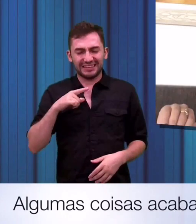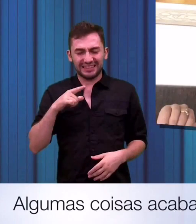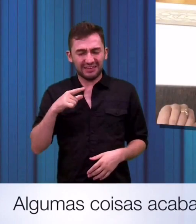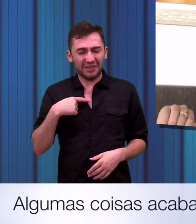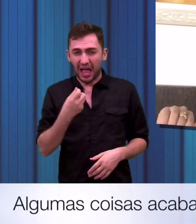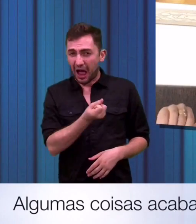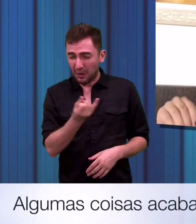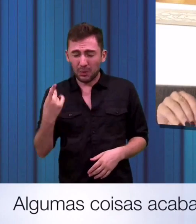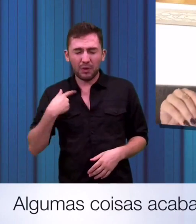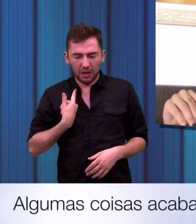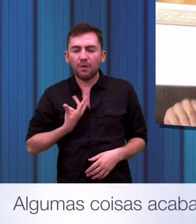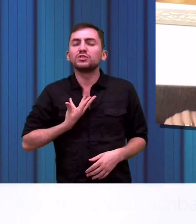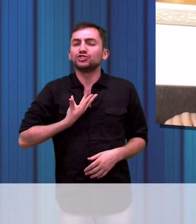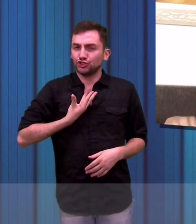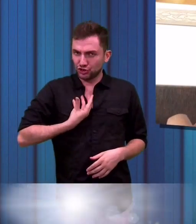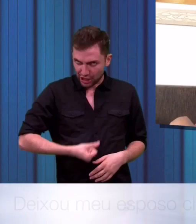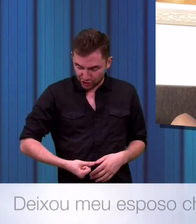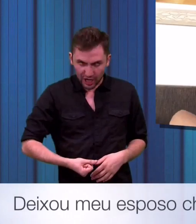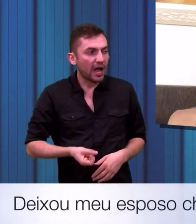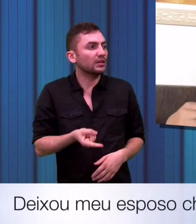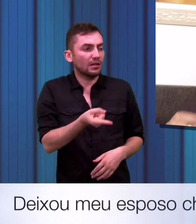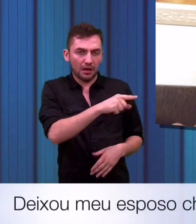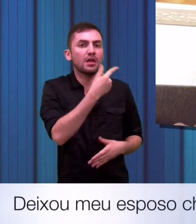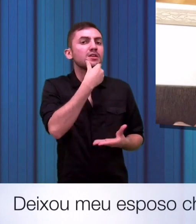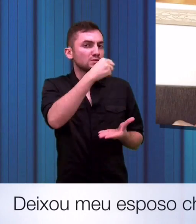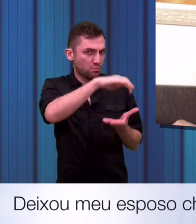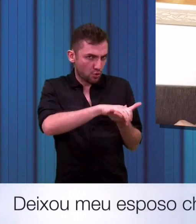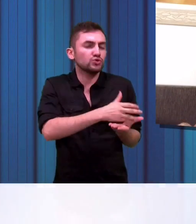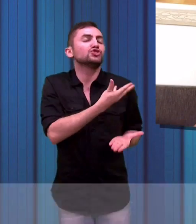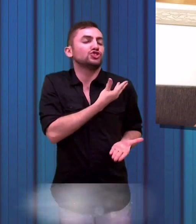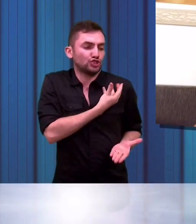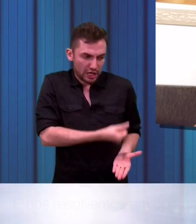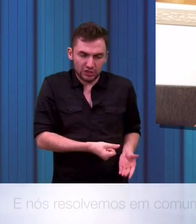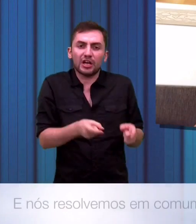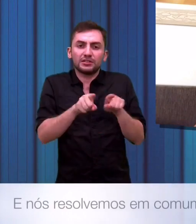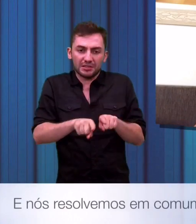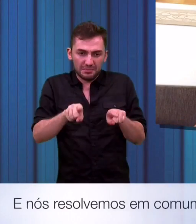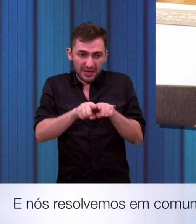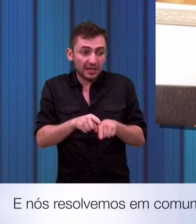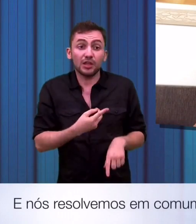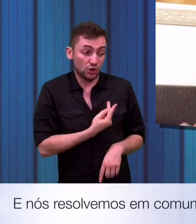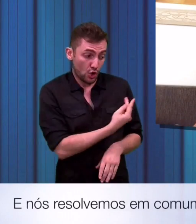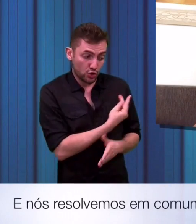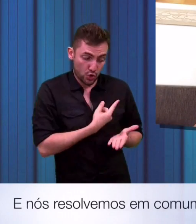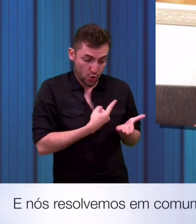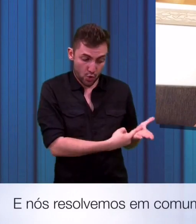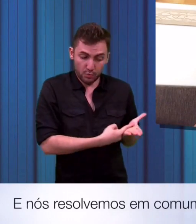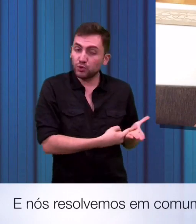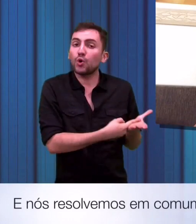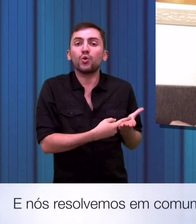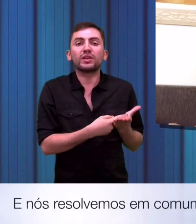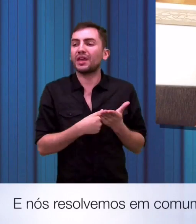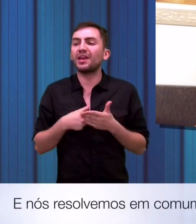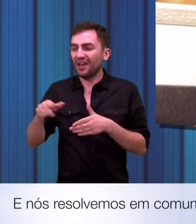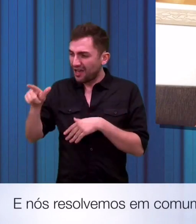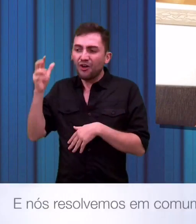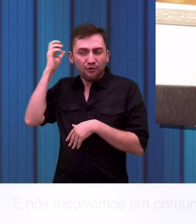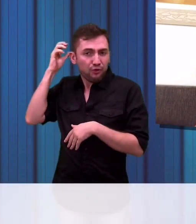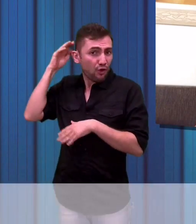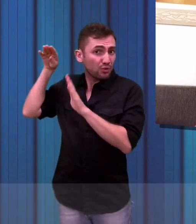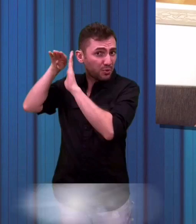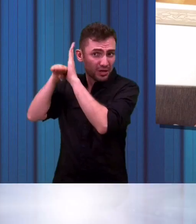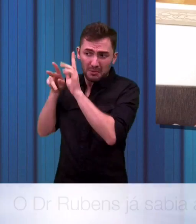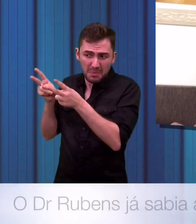Algumas coisas acabaram me deixando chateada, deixou meu esposo chateado e nós resolvemos em comum acordo trocar a fono